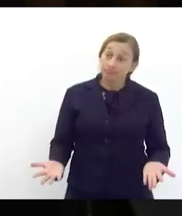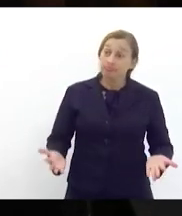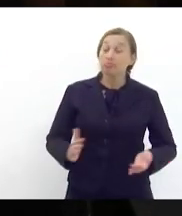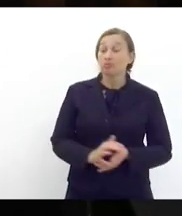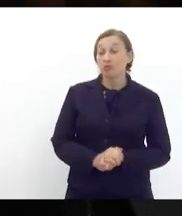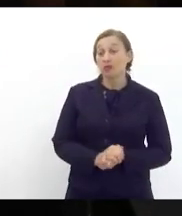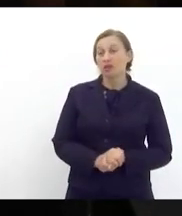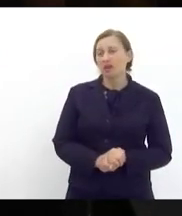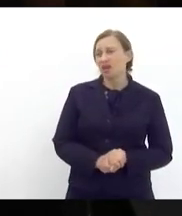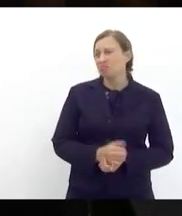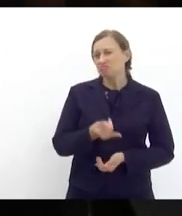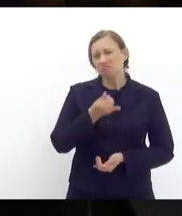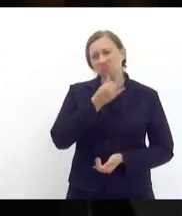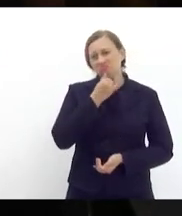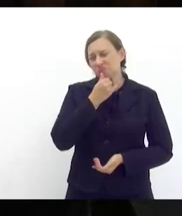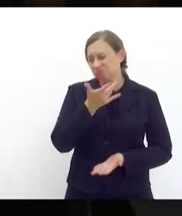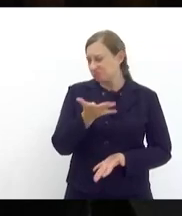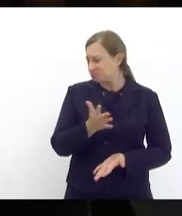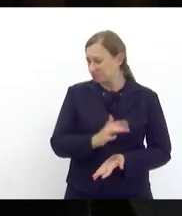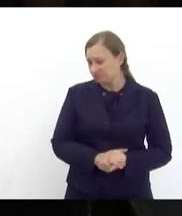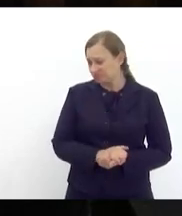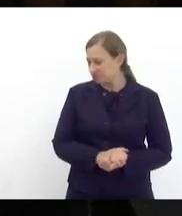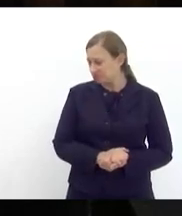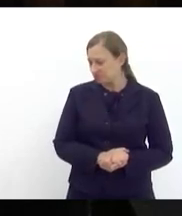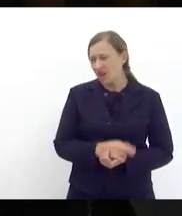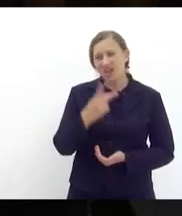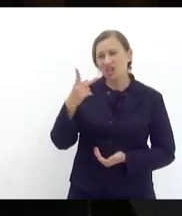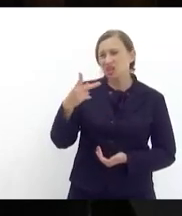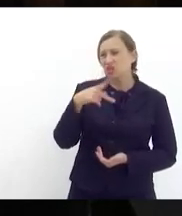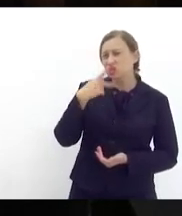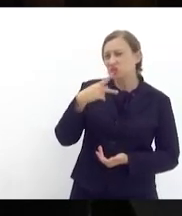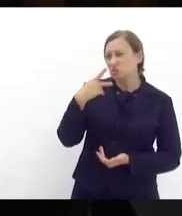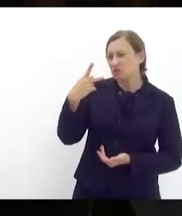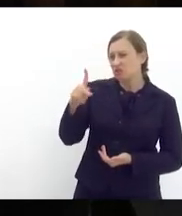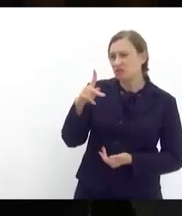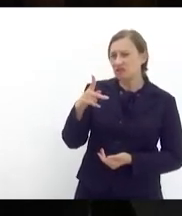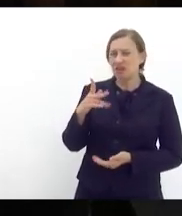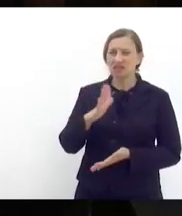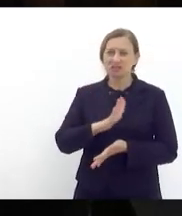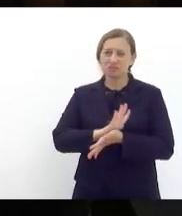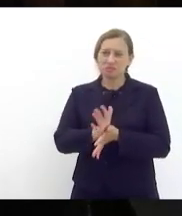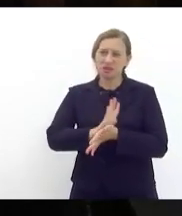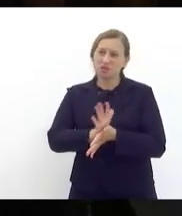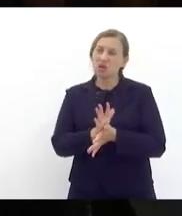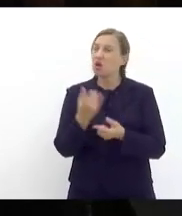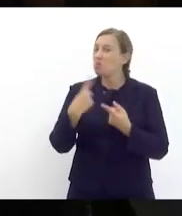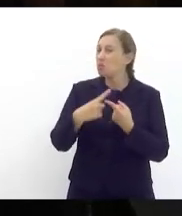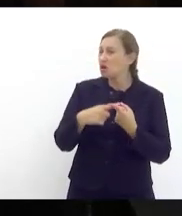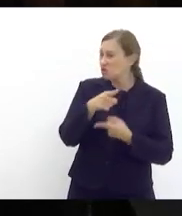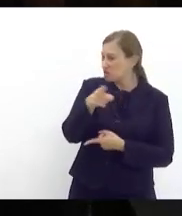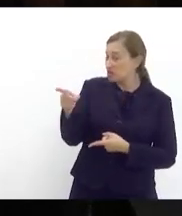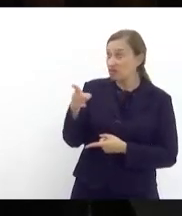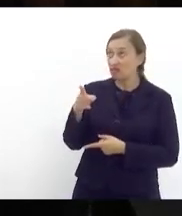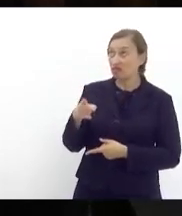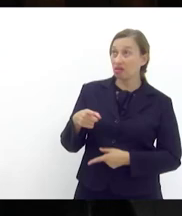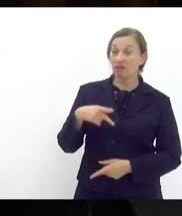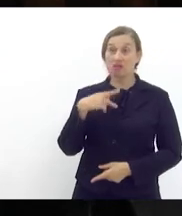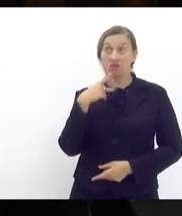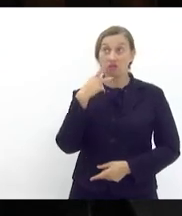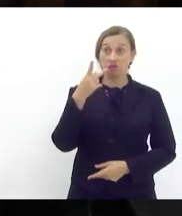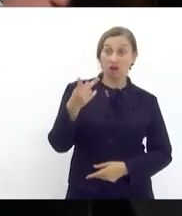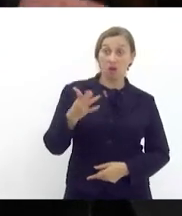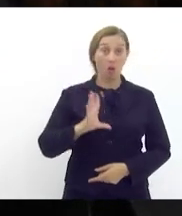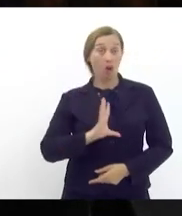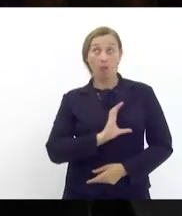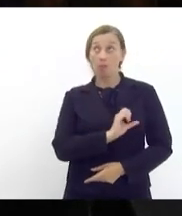o meu repúdio a sua fala preconceituosa até porque vocês enchem a boca para dizer que o